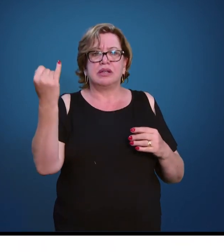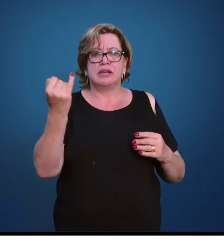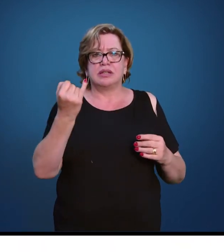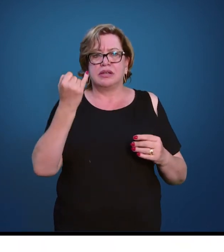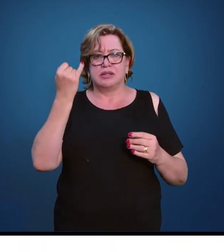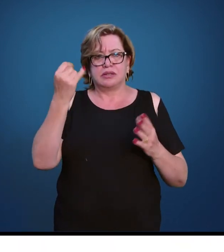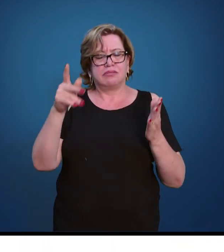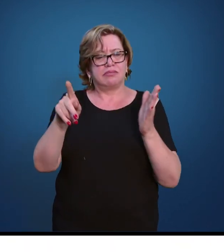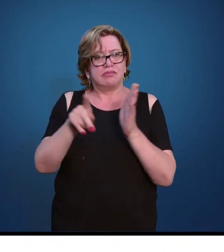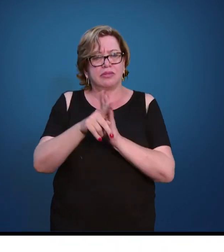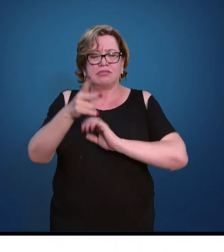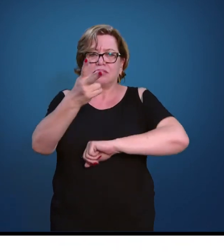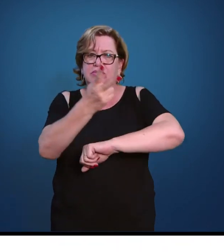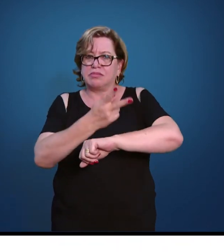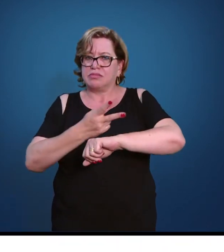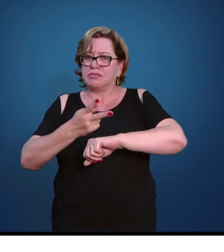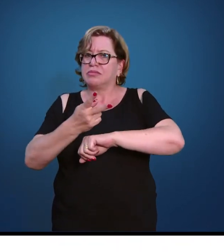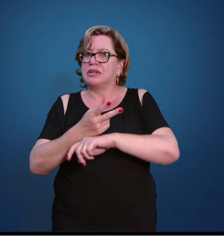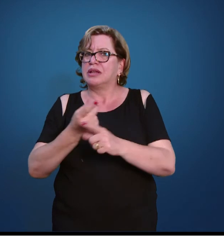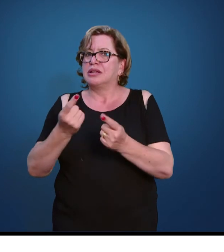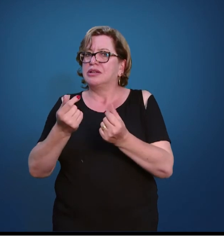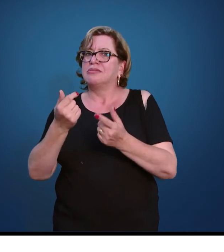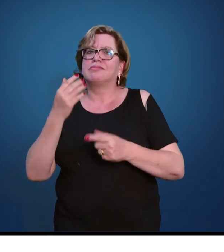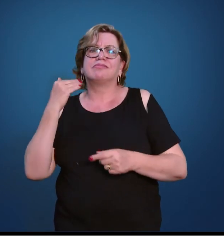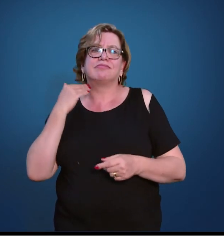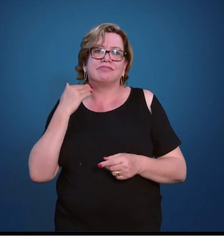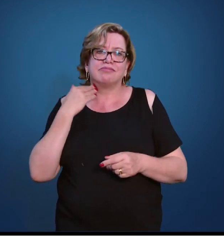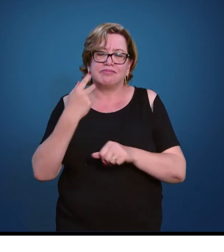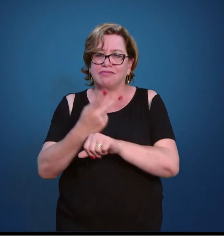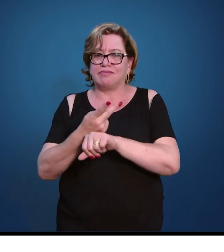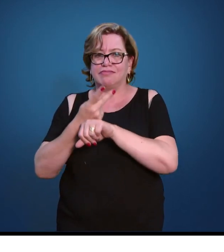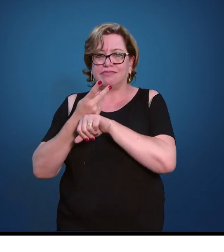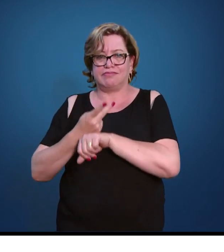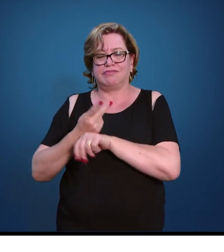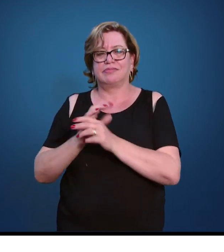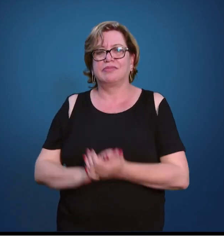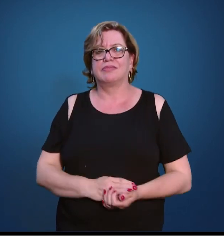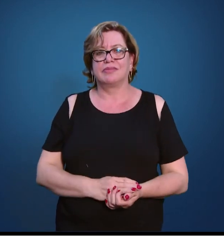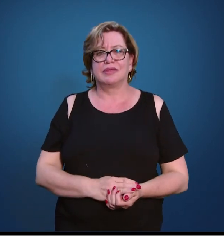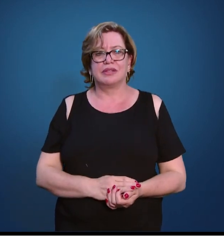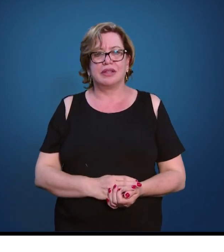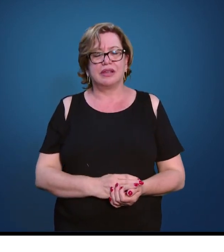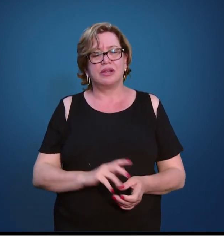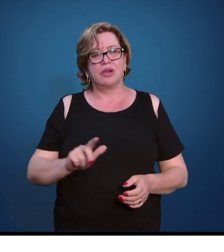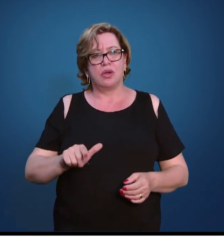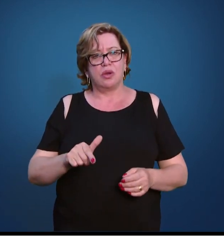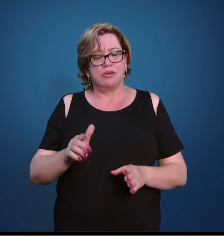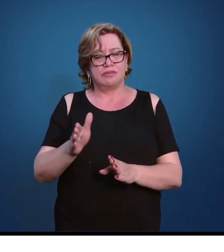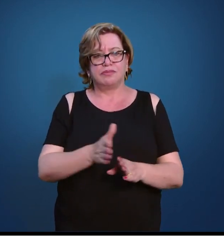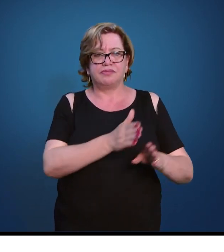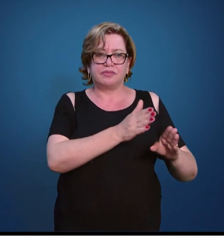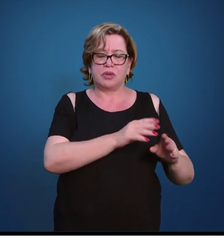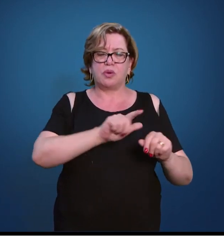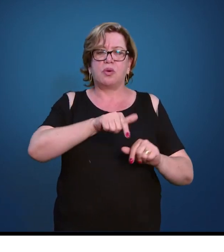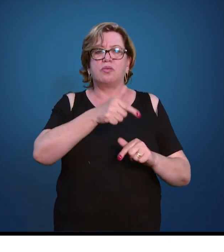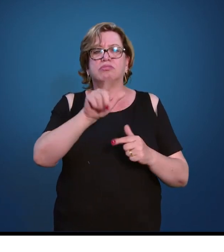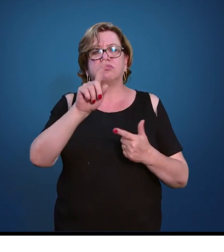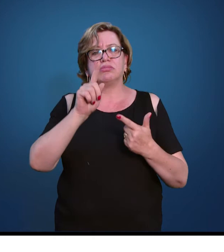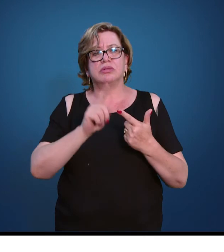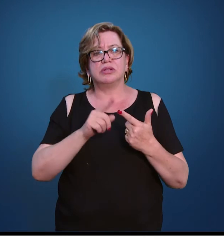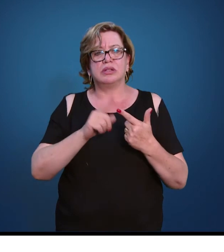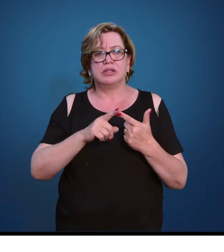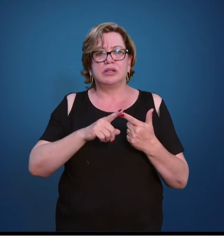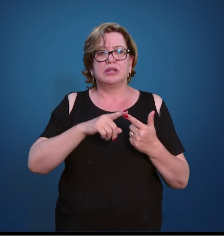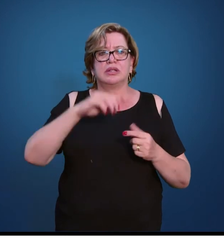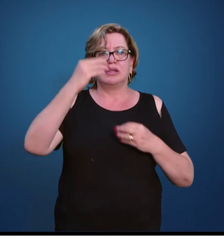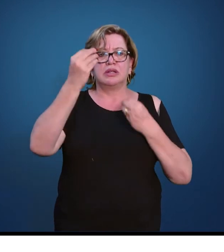para a questão de buscar recursos em instituições financeiras. Outra análise, outro índice, é